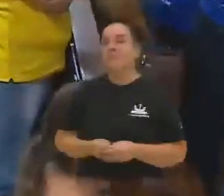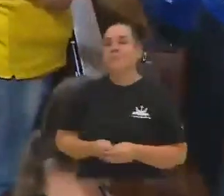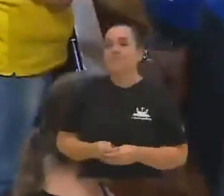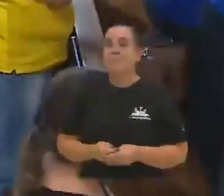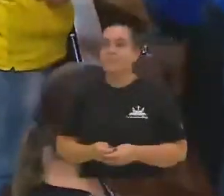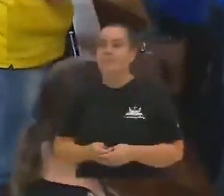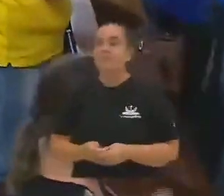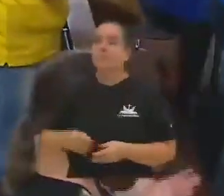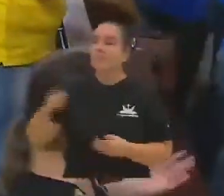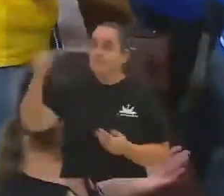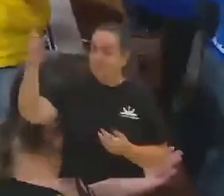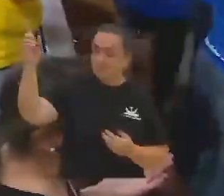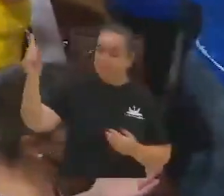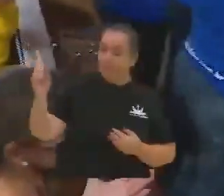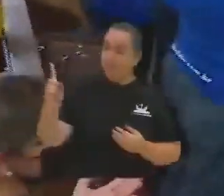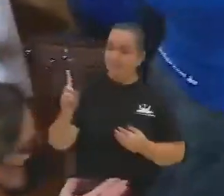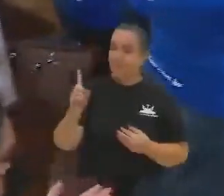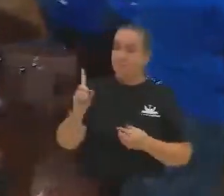alturas.